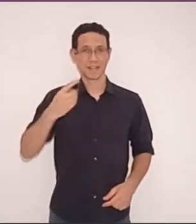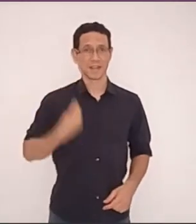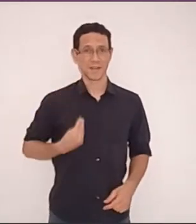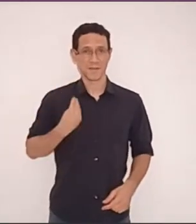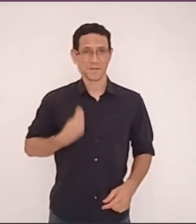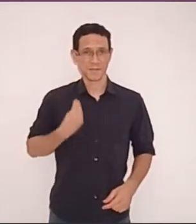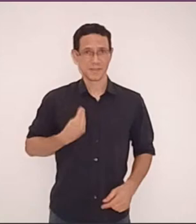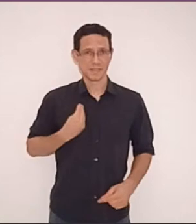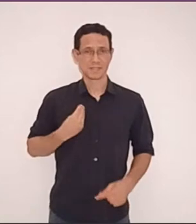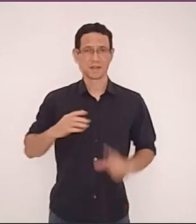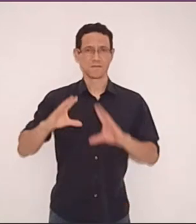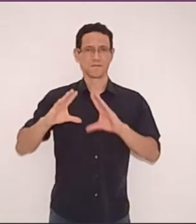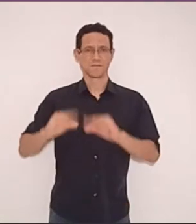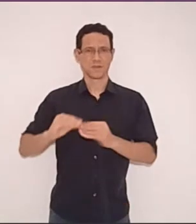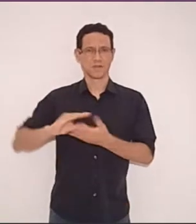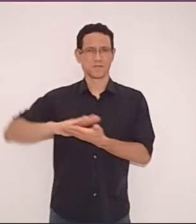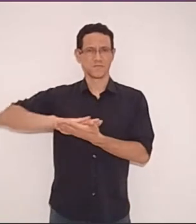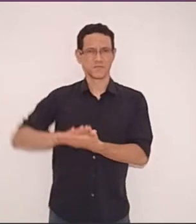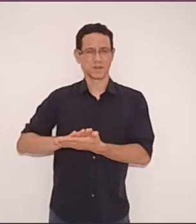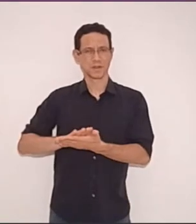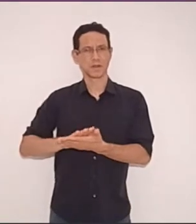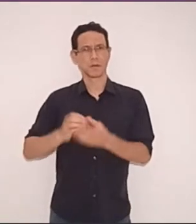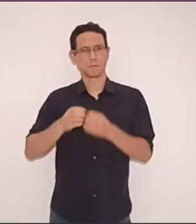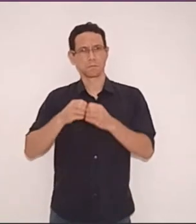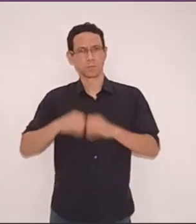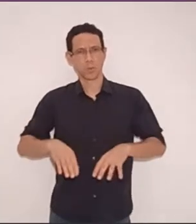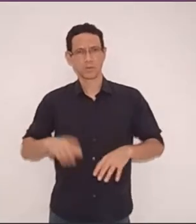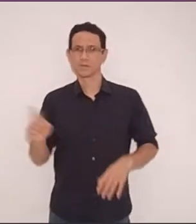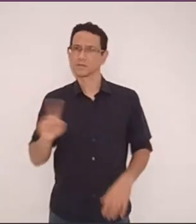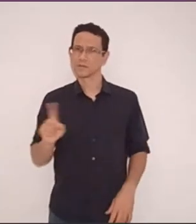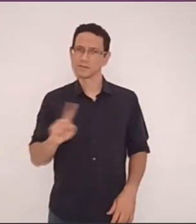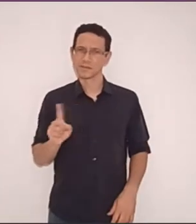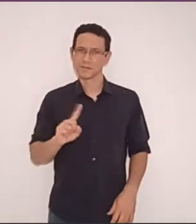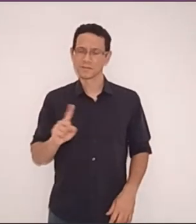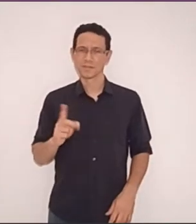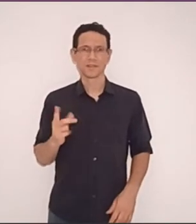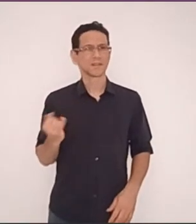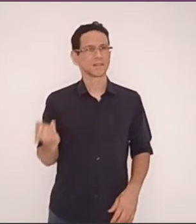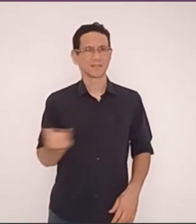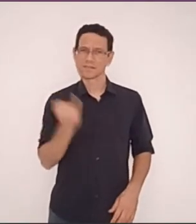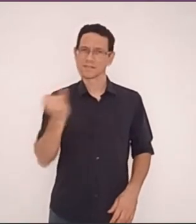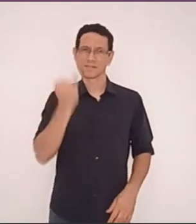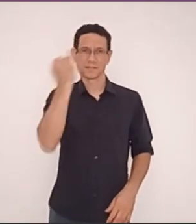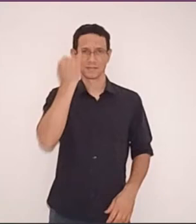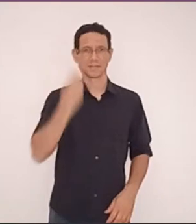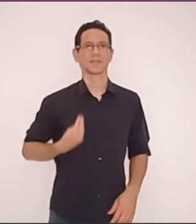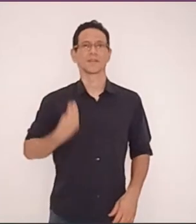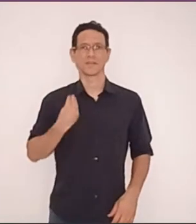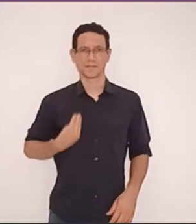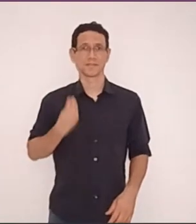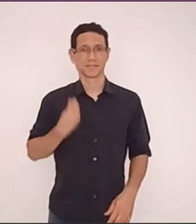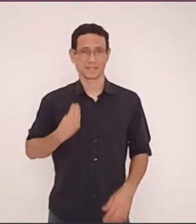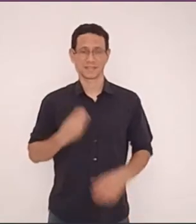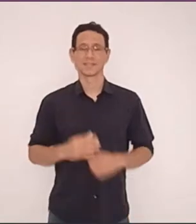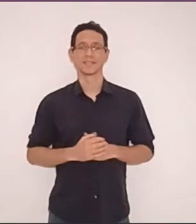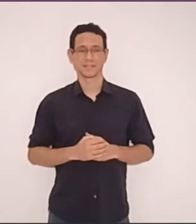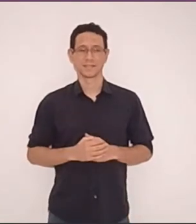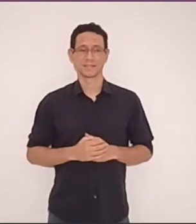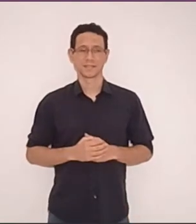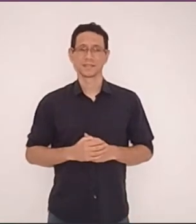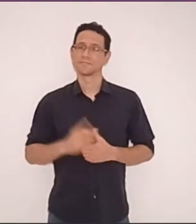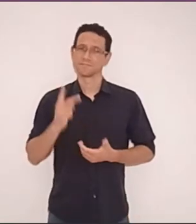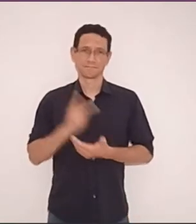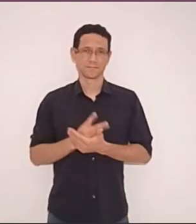ser medida já nunca pode ser classificada a vida sempre vale mais o que é o terceiro para isso